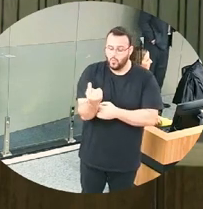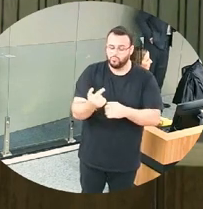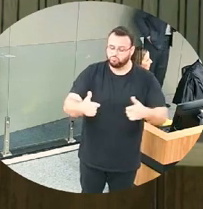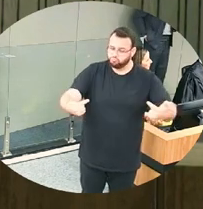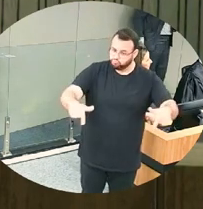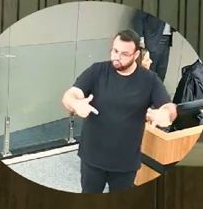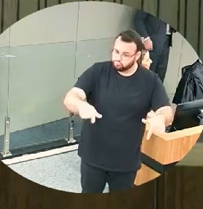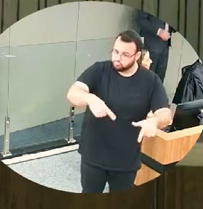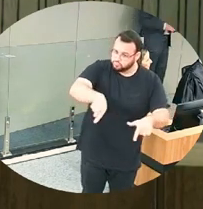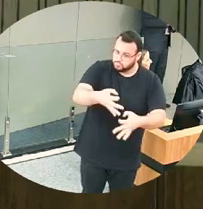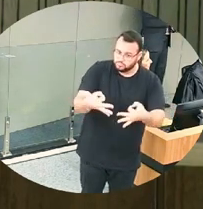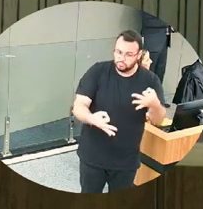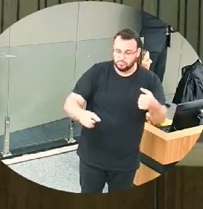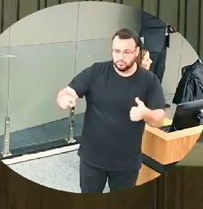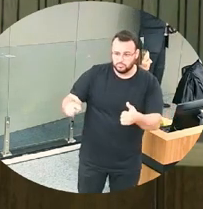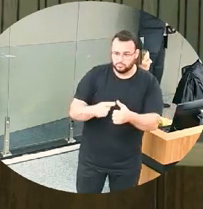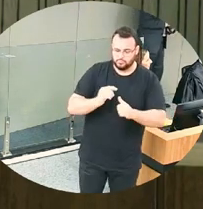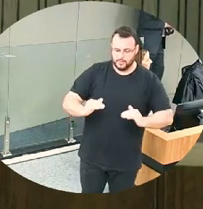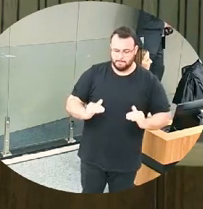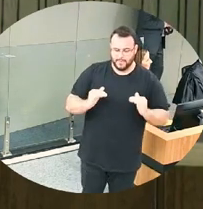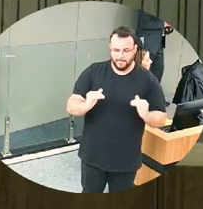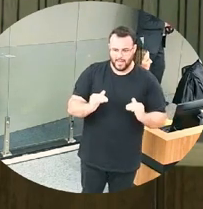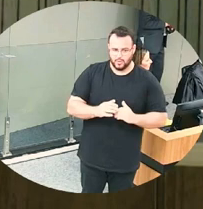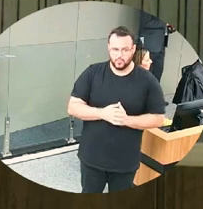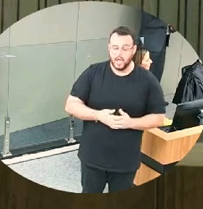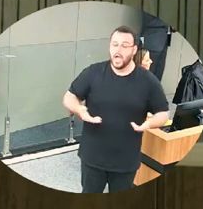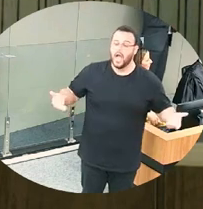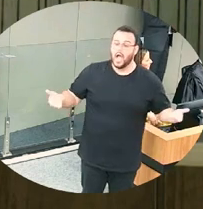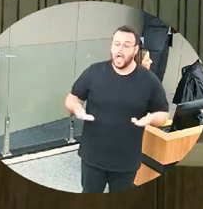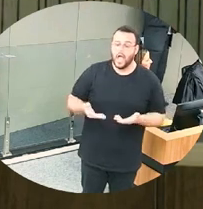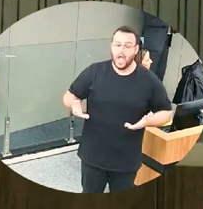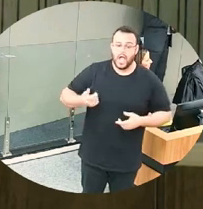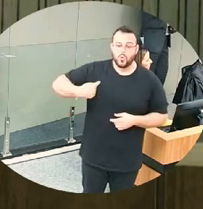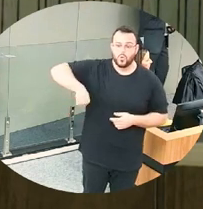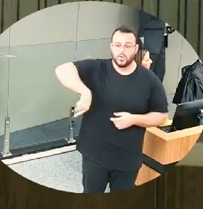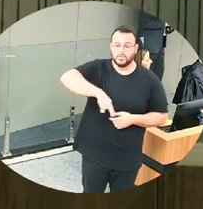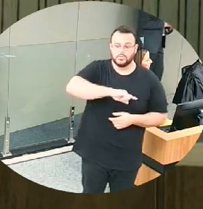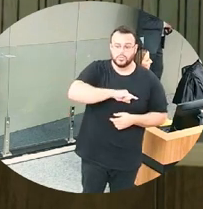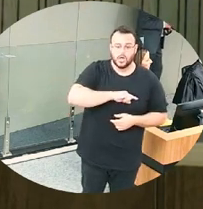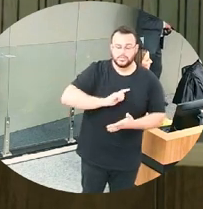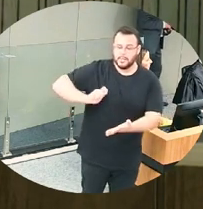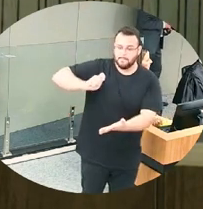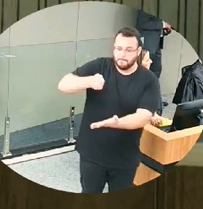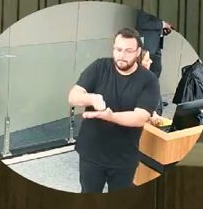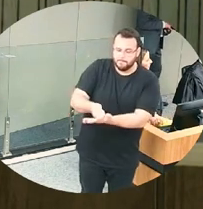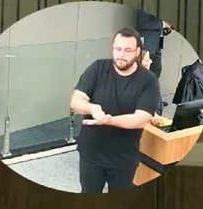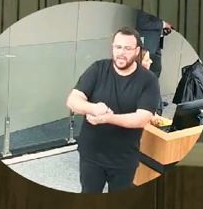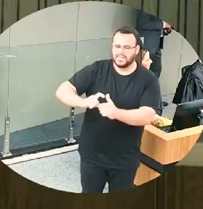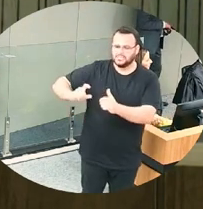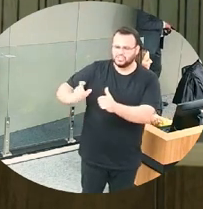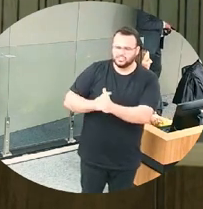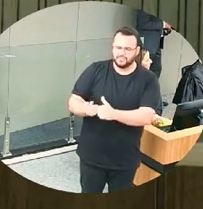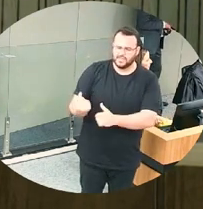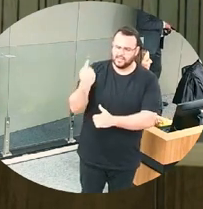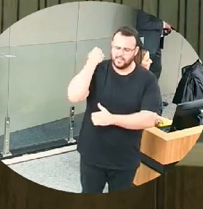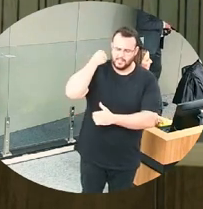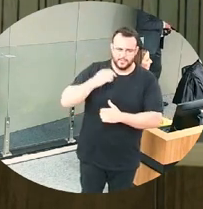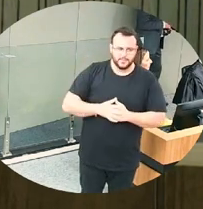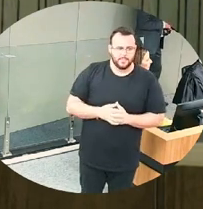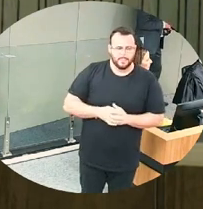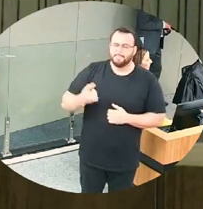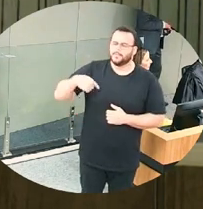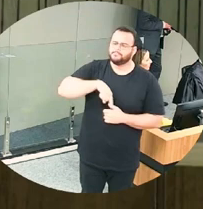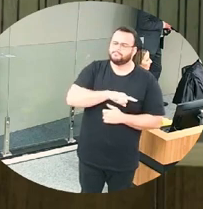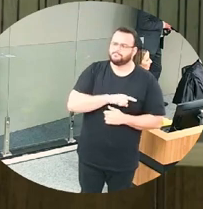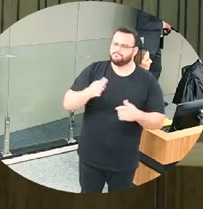trabalho para os juízes de primeiro grau né então agora nós eh pagamos uma antiga dívida com o primeiro grau